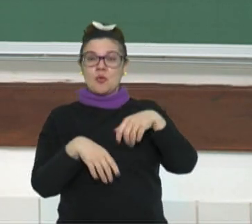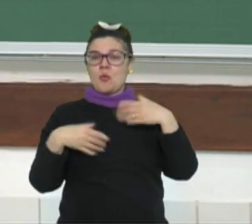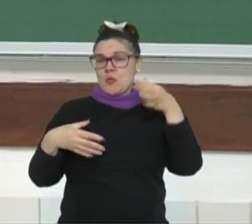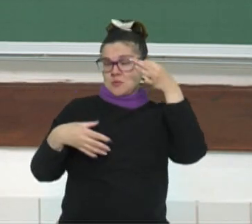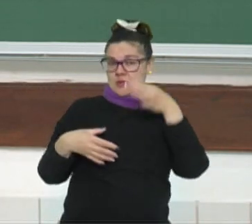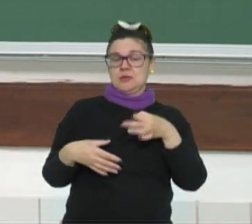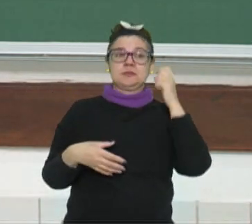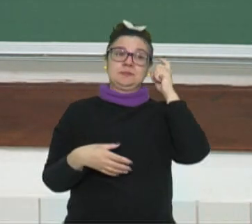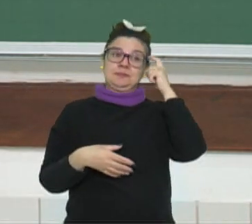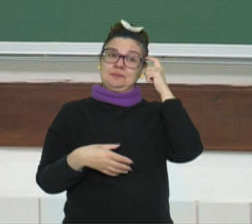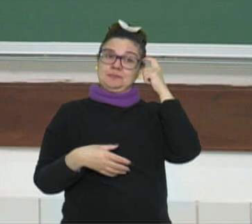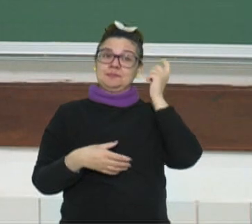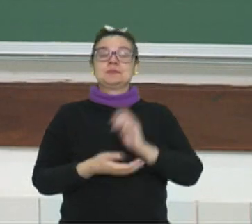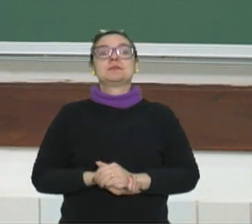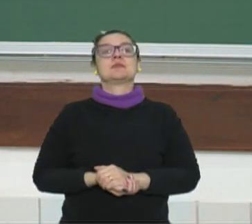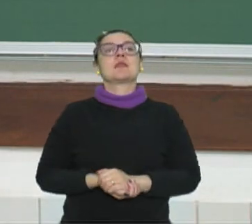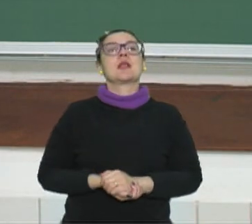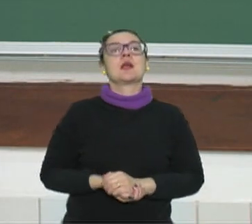correta.